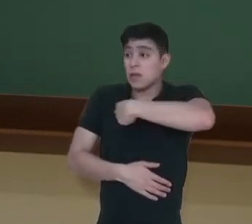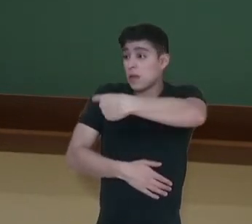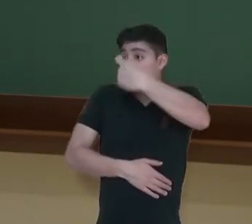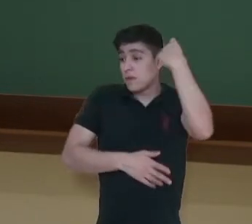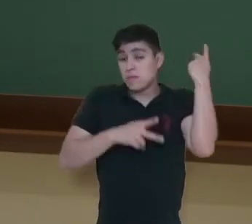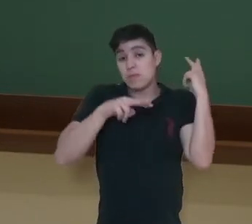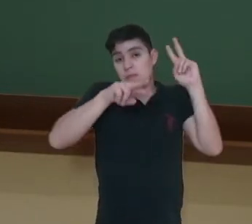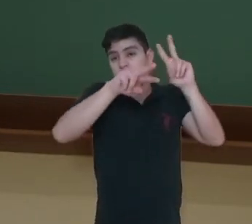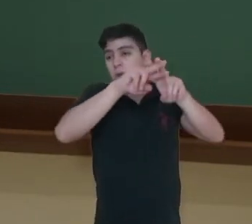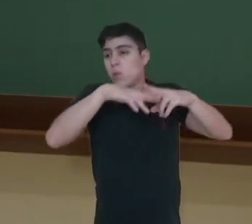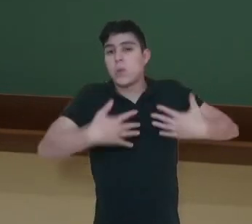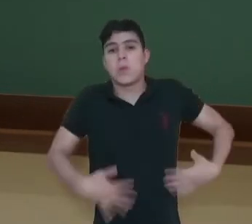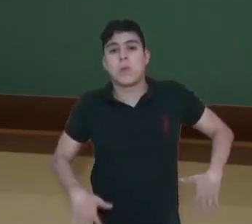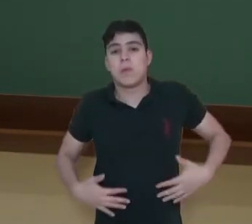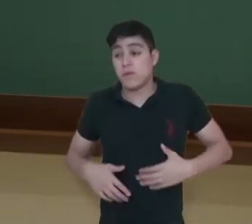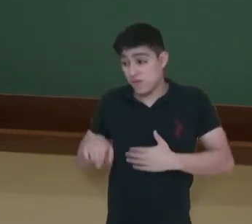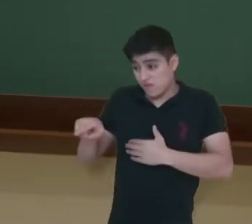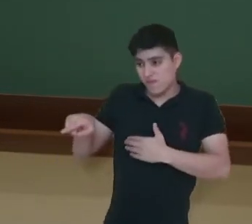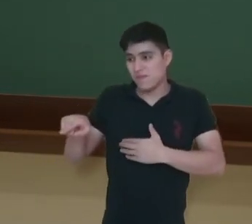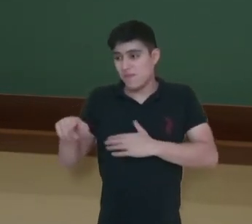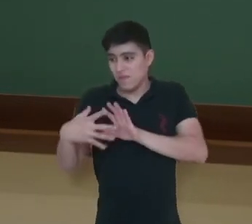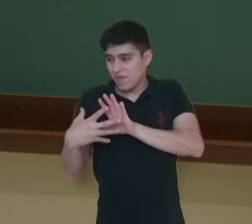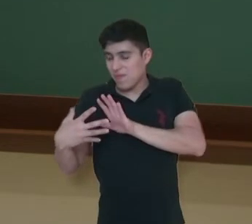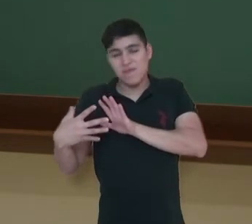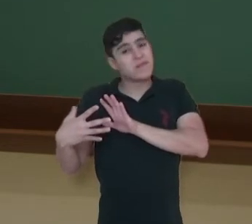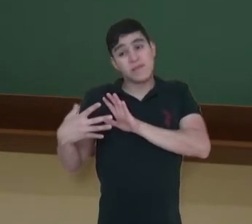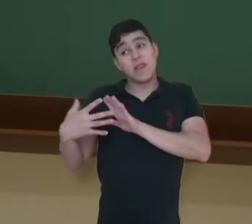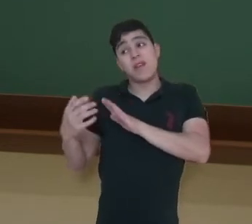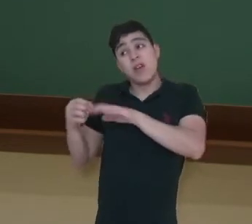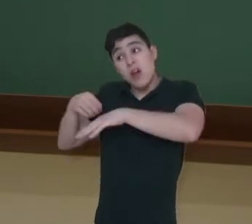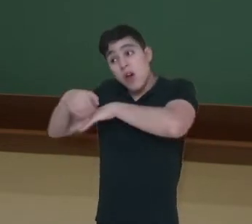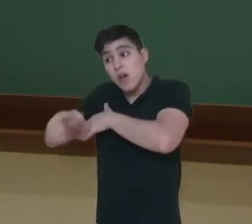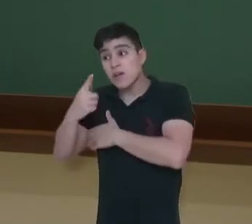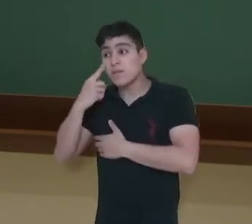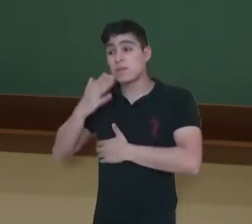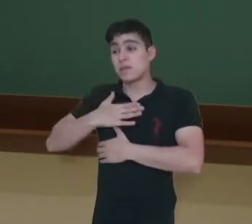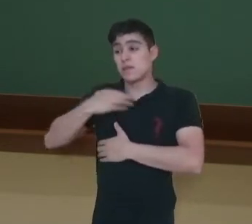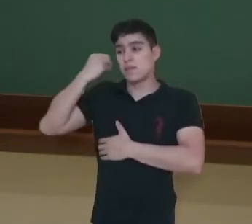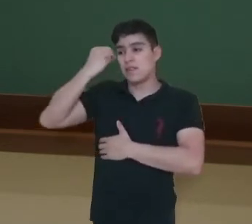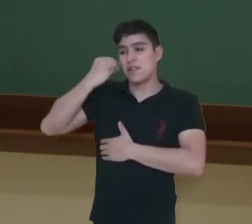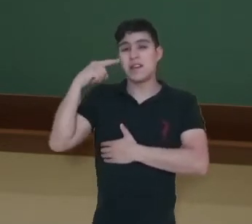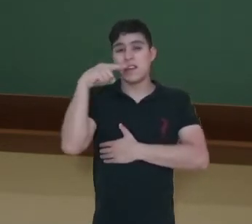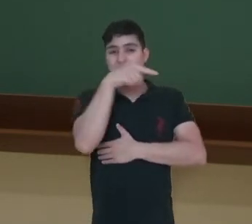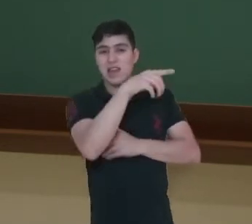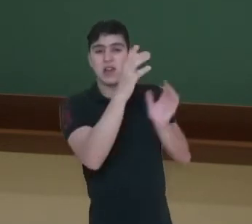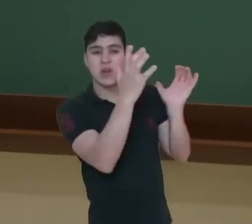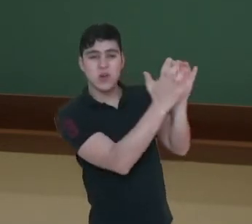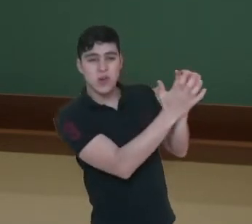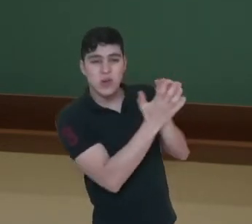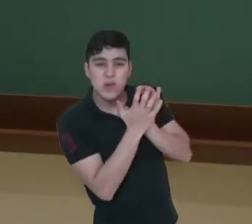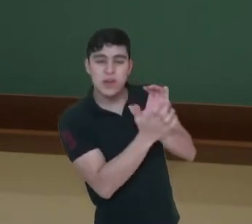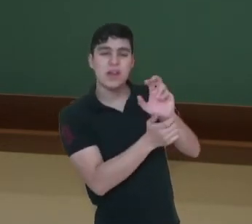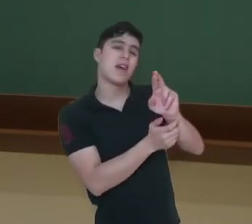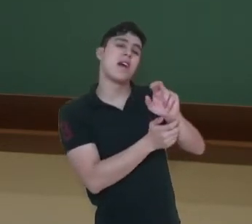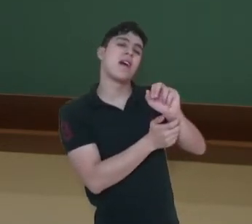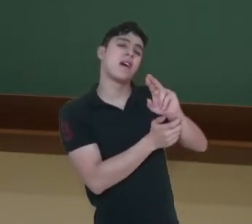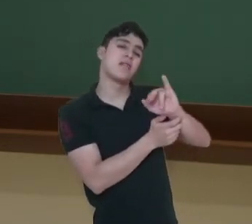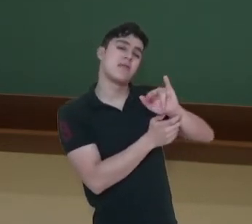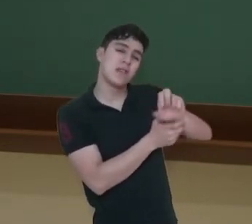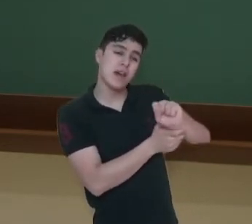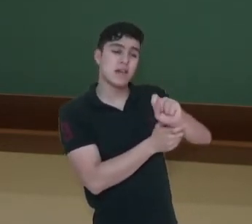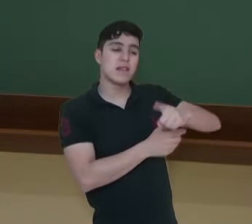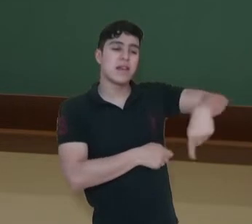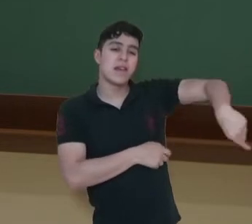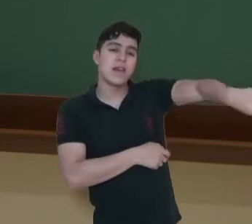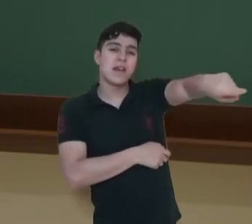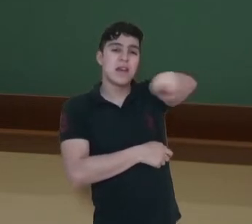paguei, e passei por isso, você não deve passar por isso, que eu estou contando minha experiência para você. Então eles fazem isso, eles fazem a